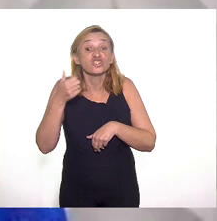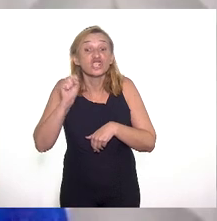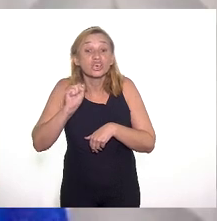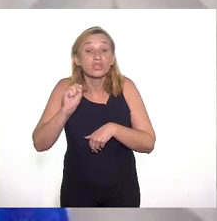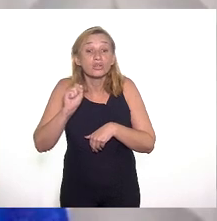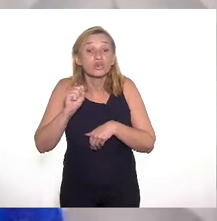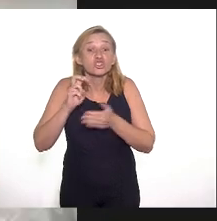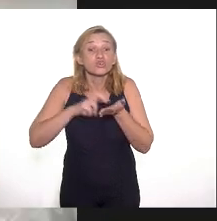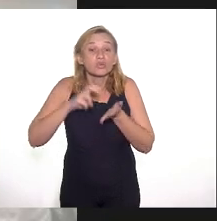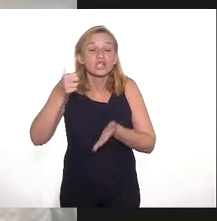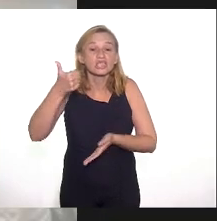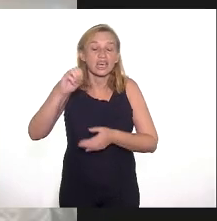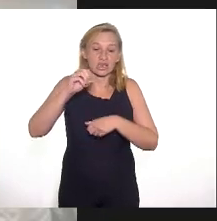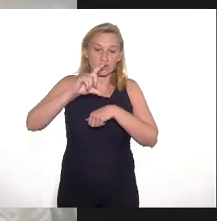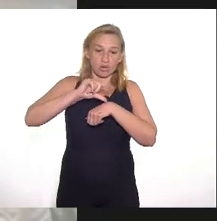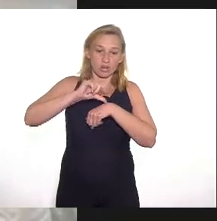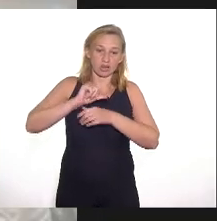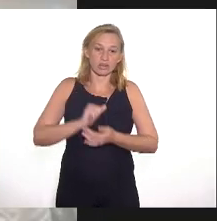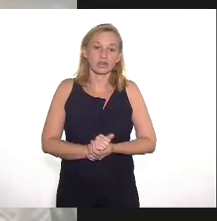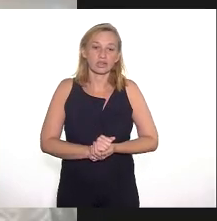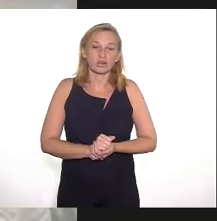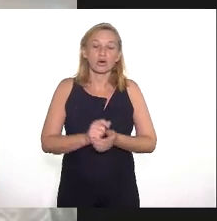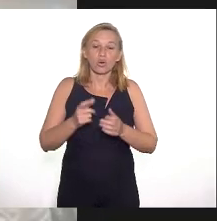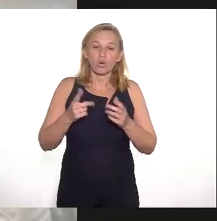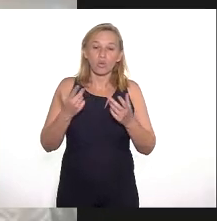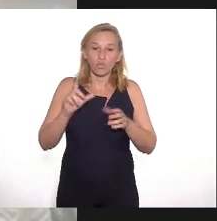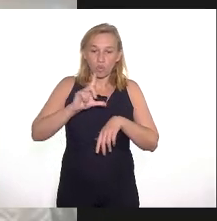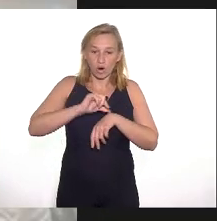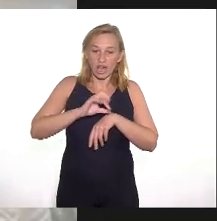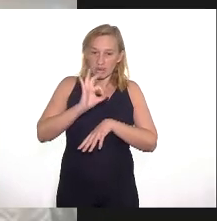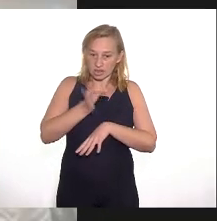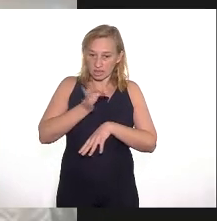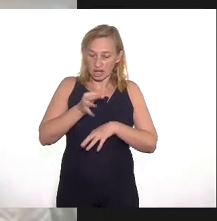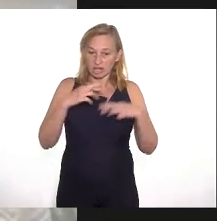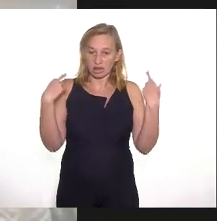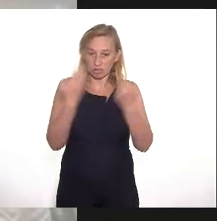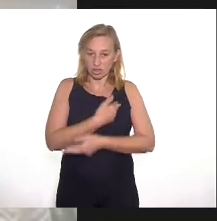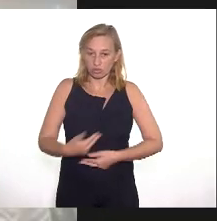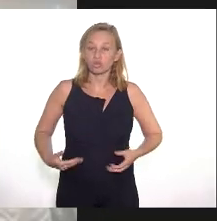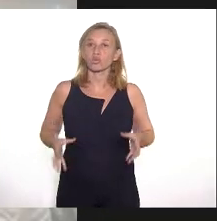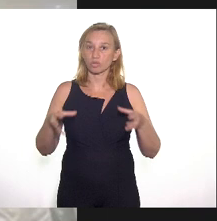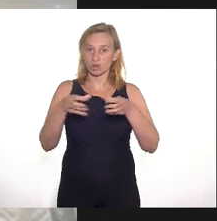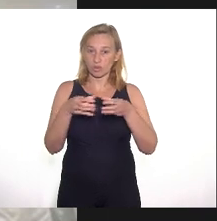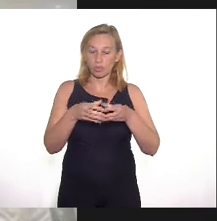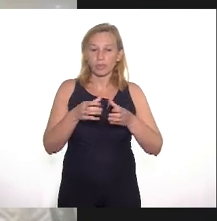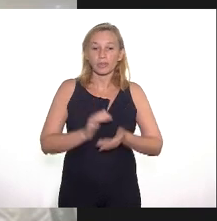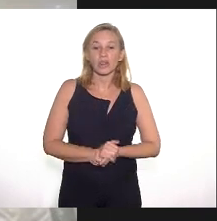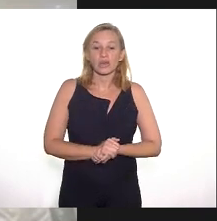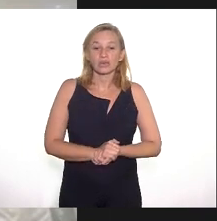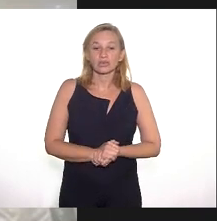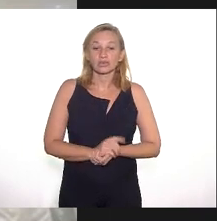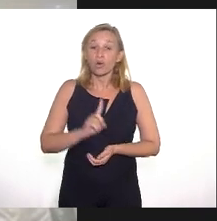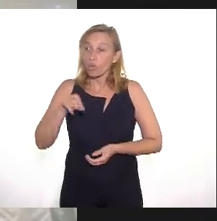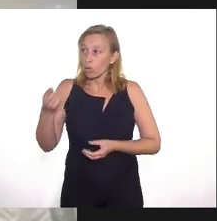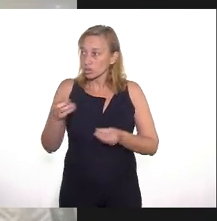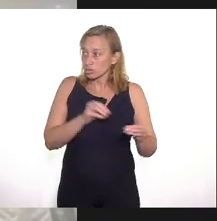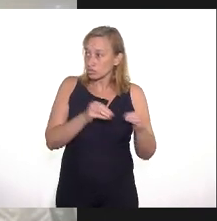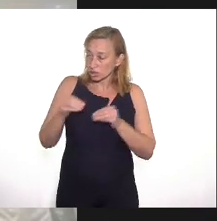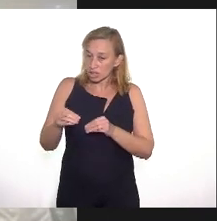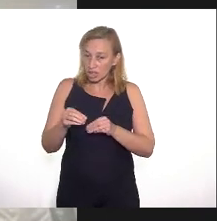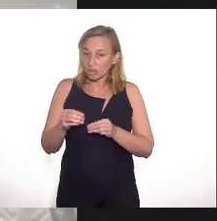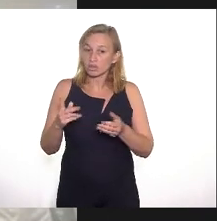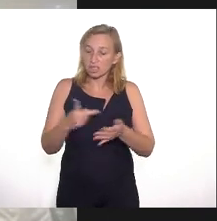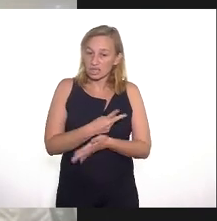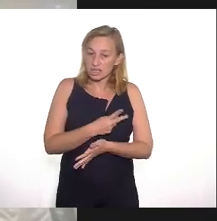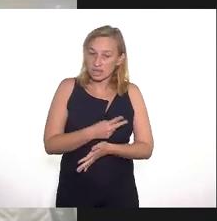Dia 18, pela manhã, às 10 horas, que é o horário tradicional das audiências da comissão. Havendo outra mudança, que